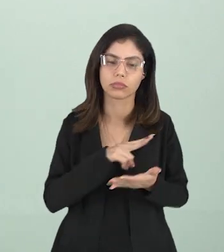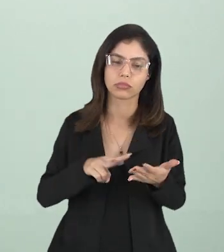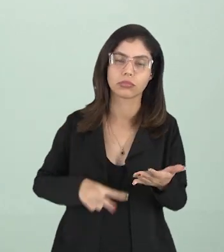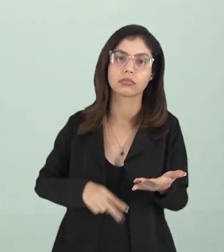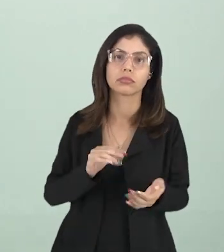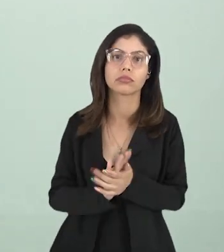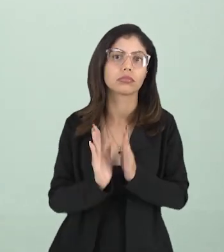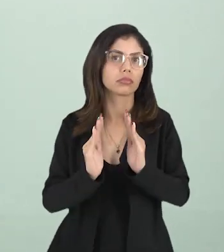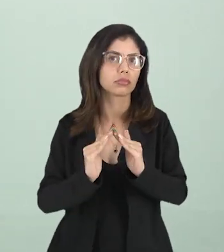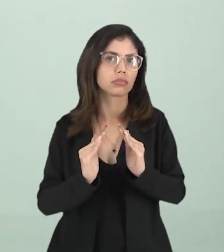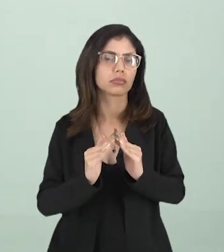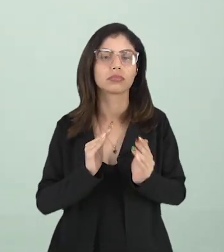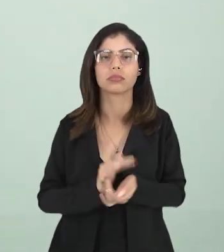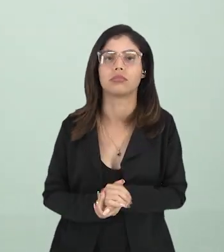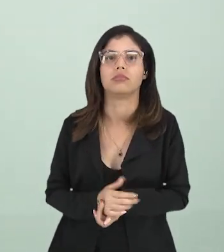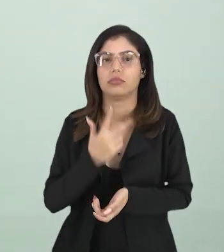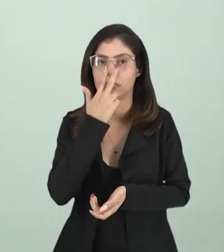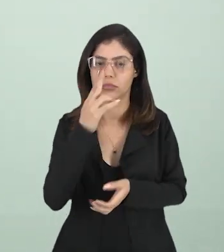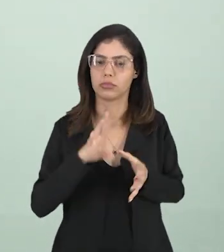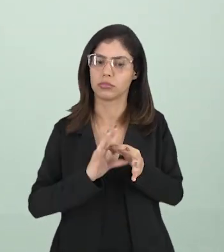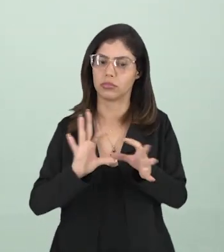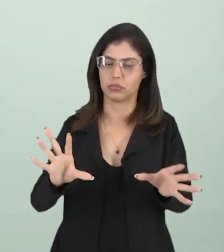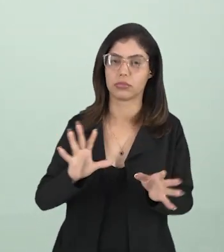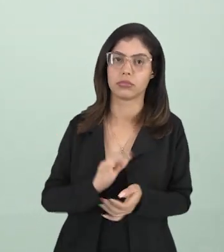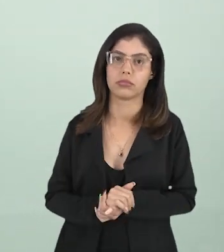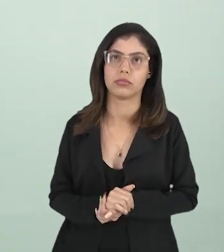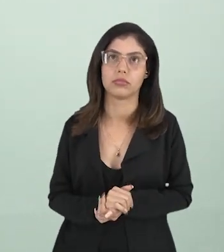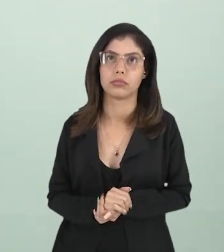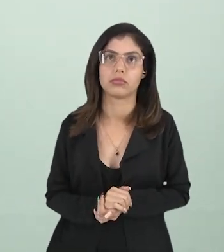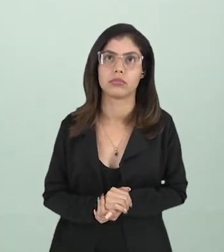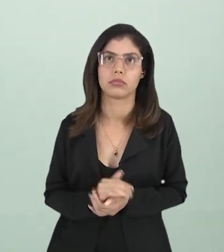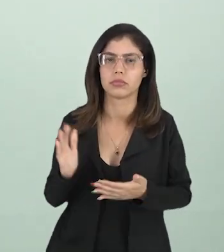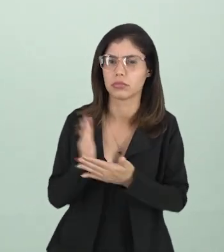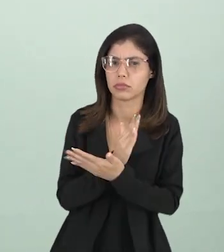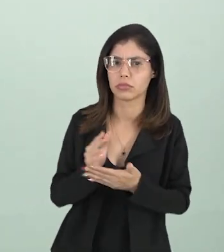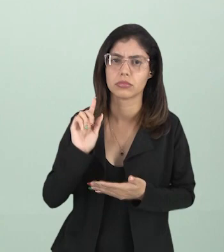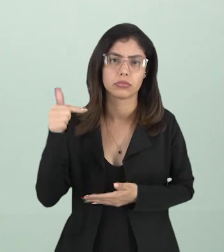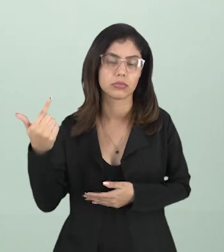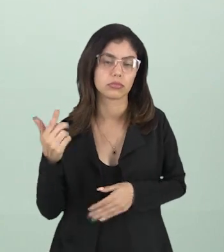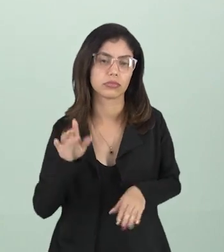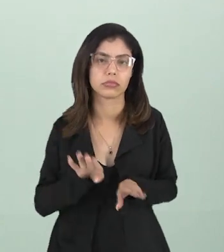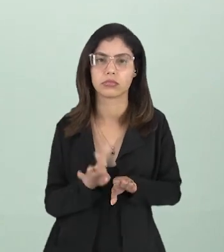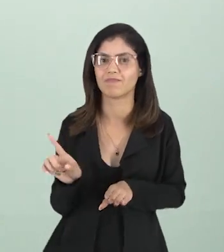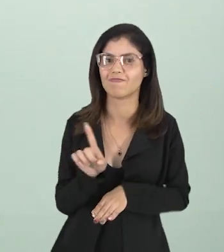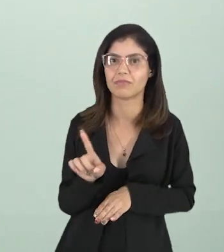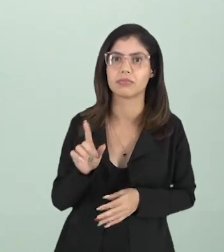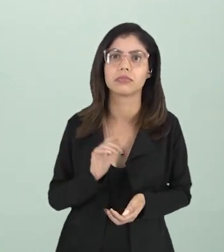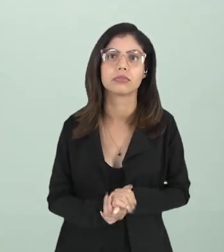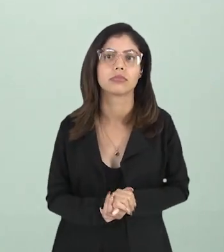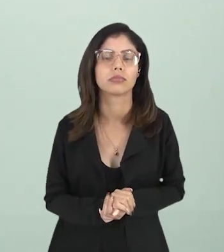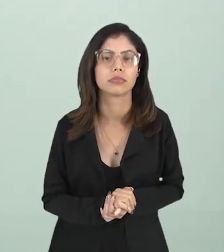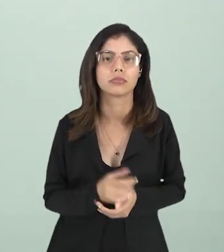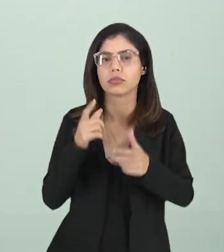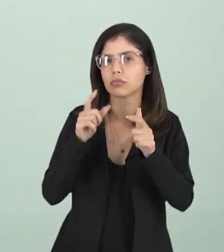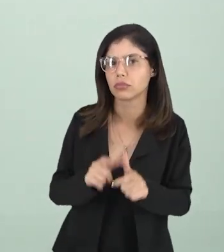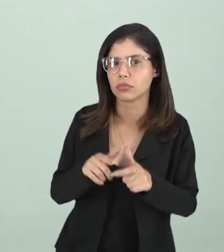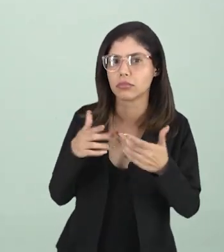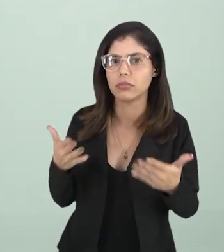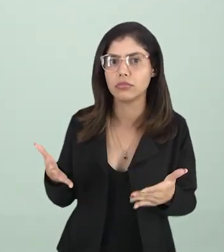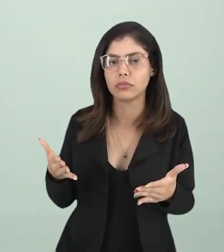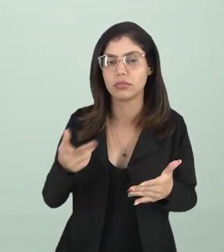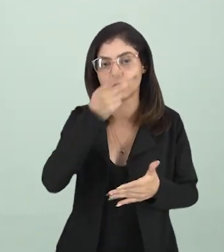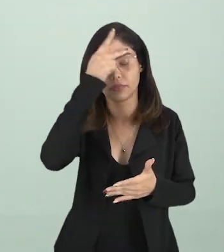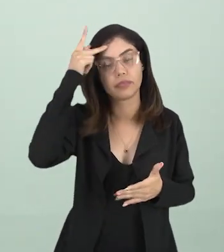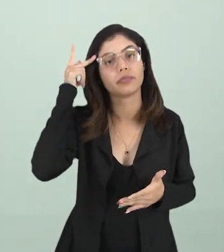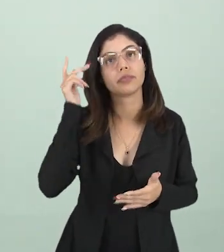tinha casa, não tinha parentes livres, né? Alguns tinham, mas outros não. Então, assim, para onde, né? Uma pessoa de